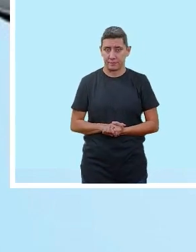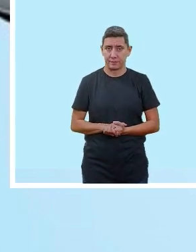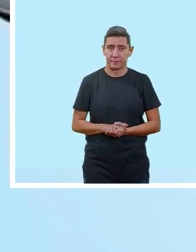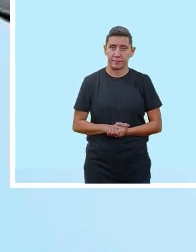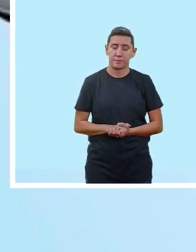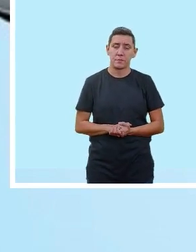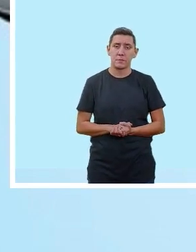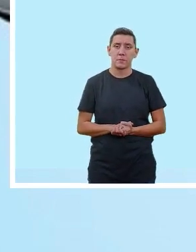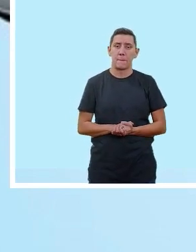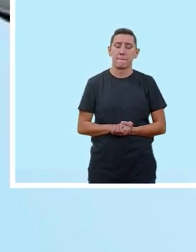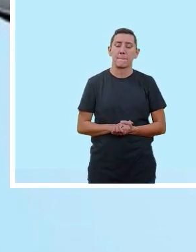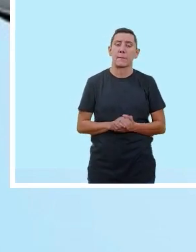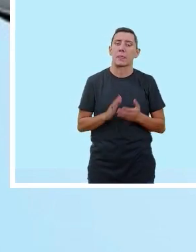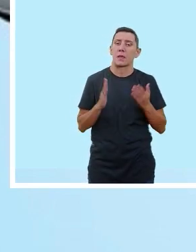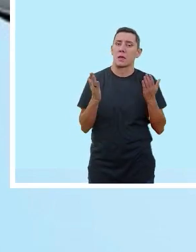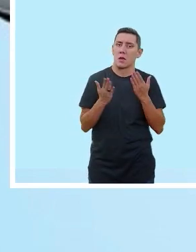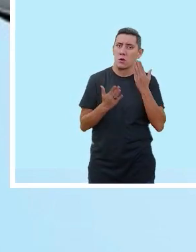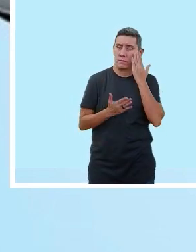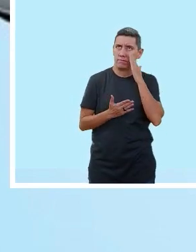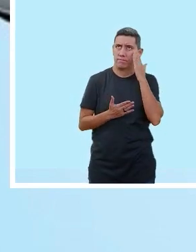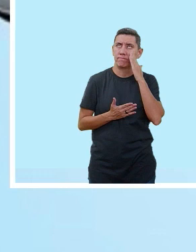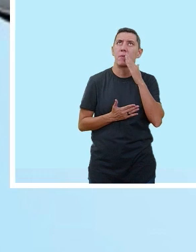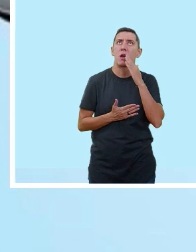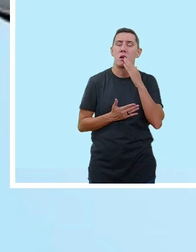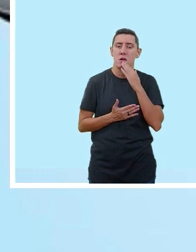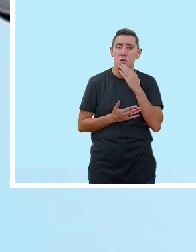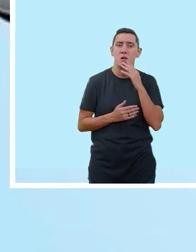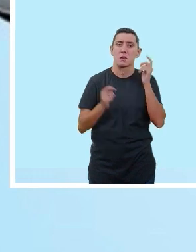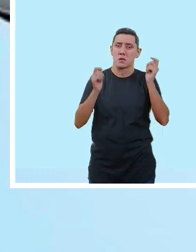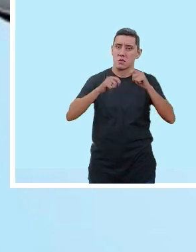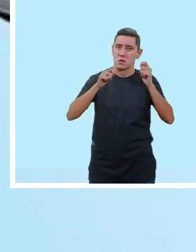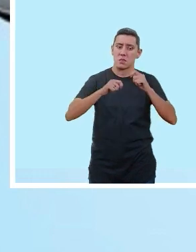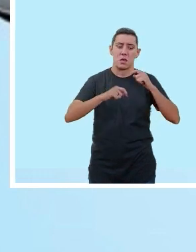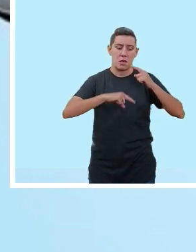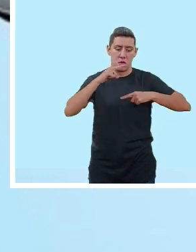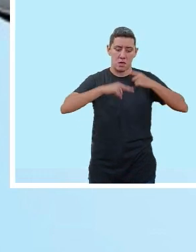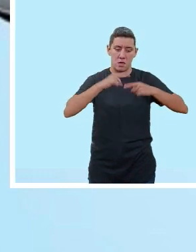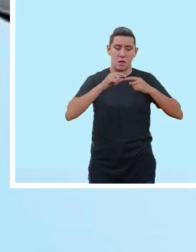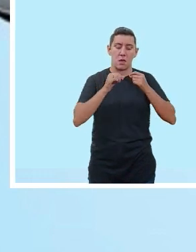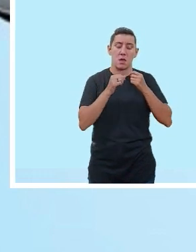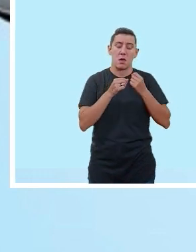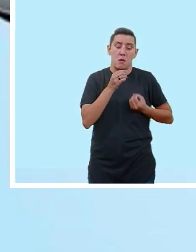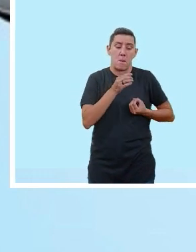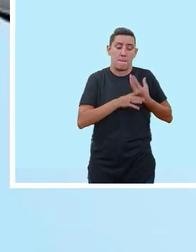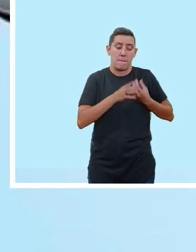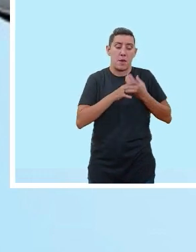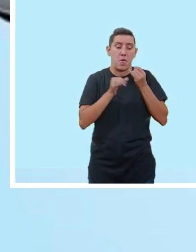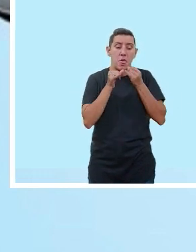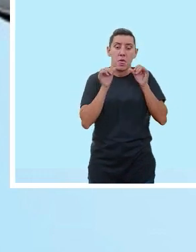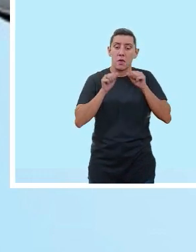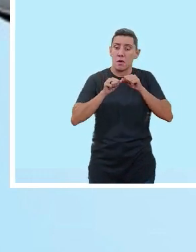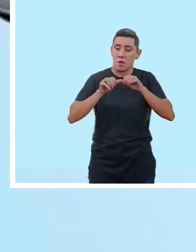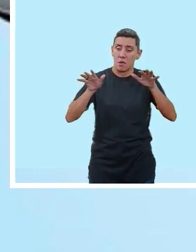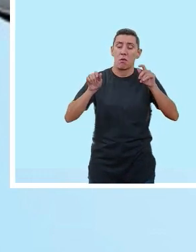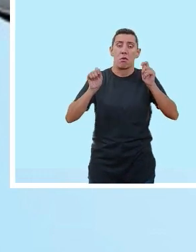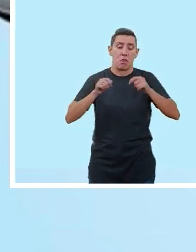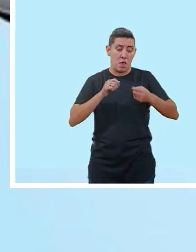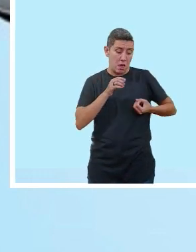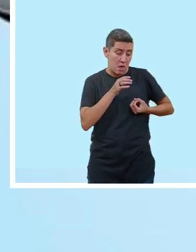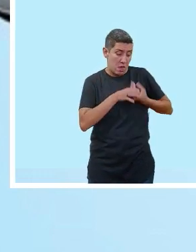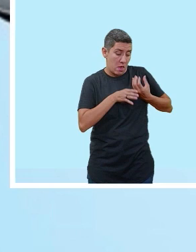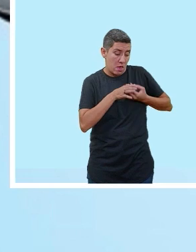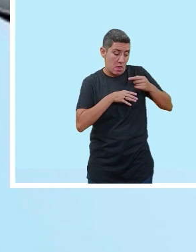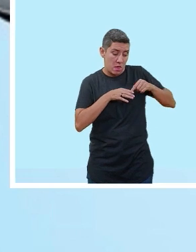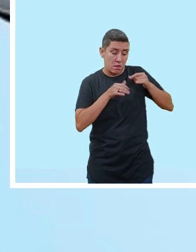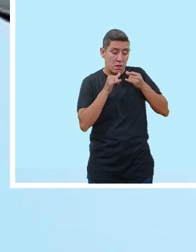basicamente tratou a geração de energia, né? Então, como eu comentei com vocês, a Huawei, ela tem uma série de